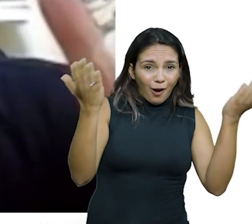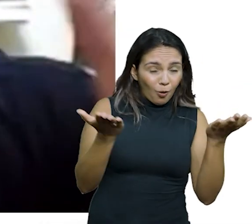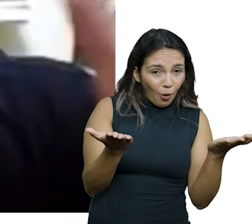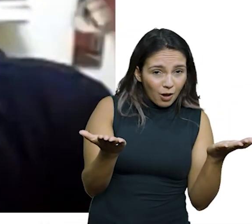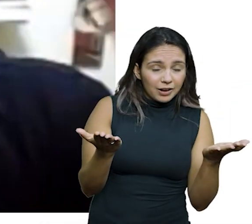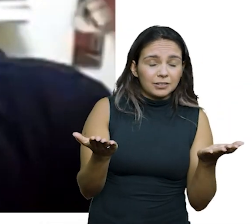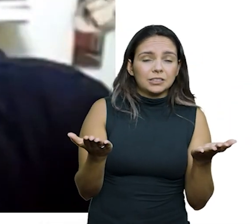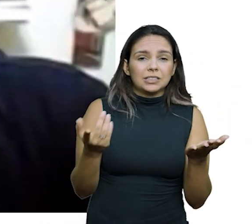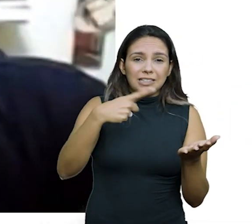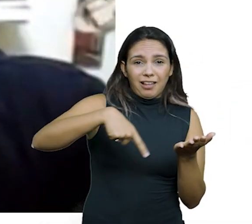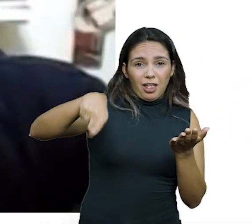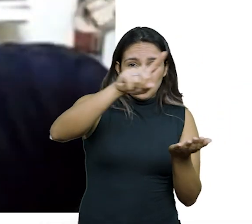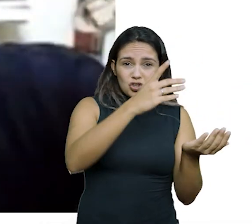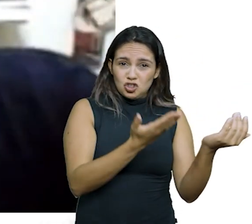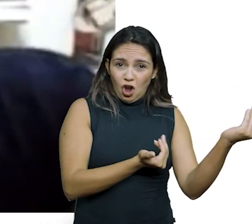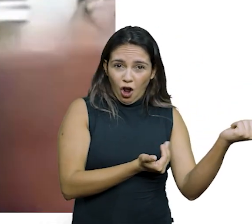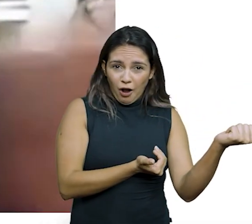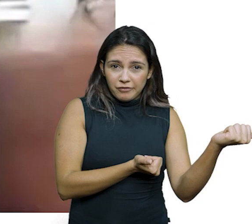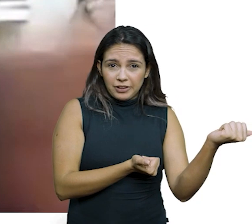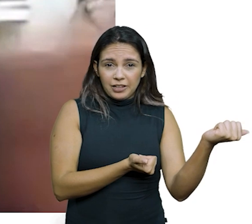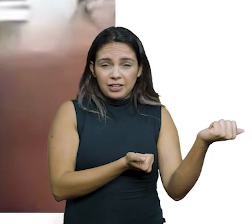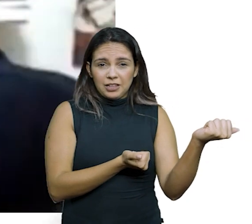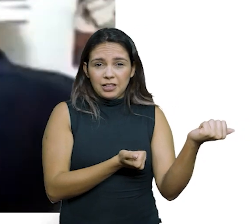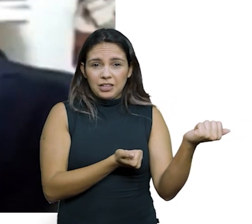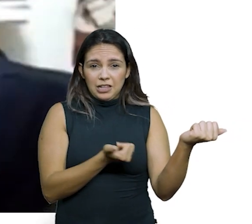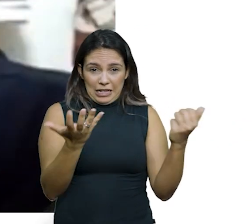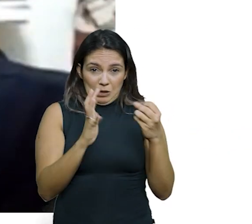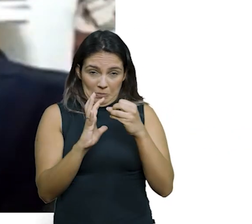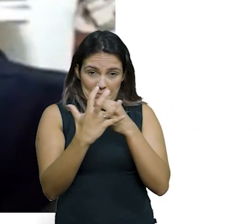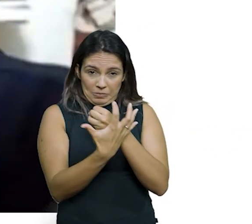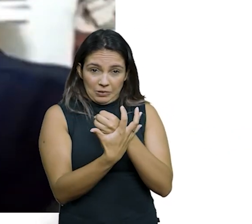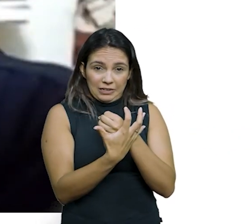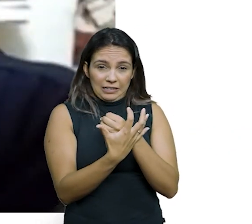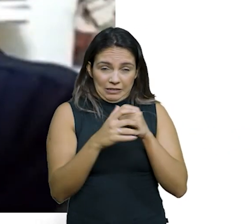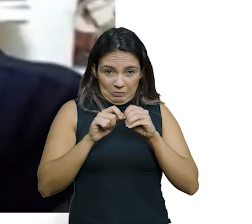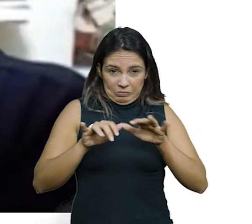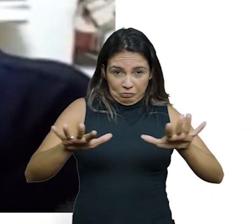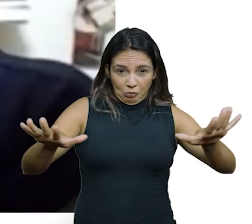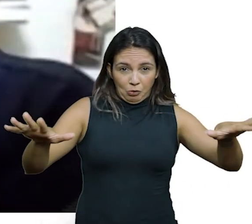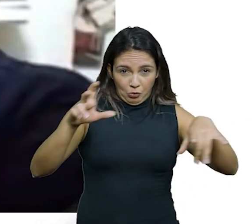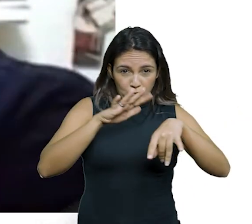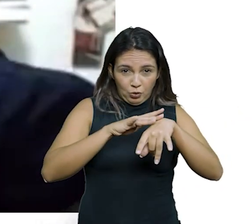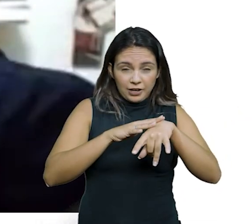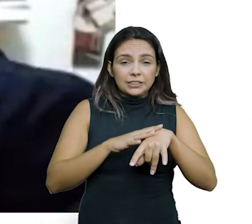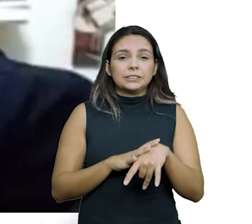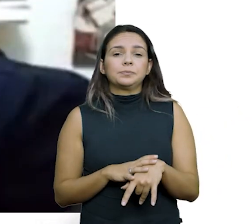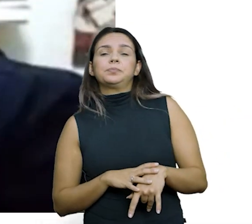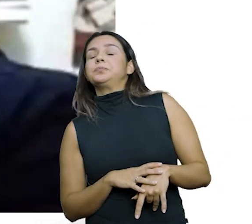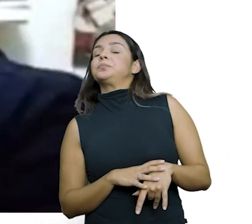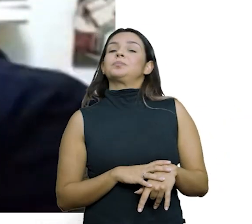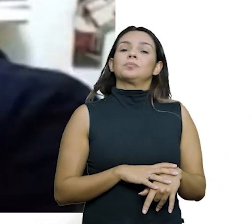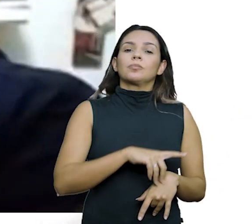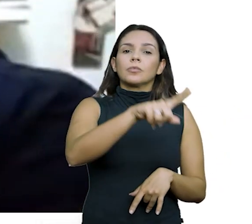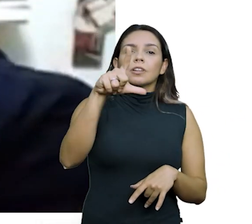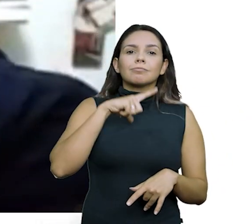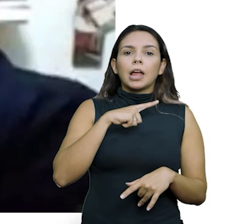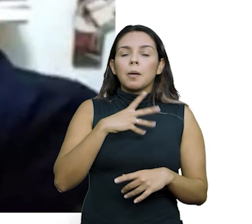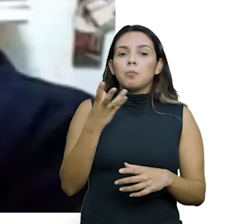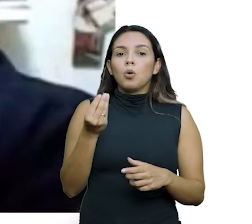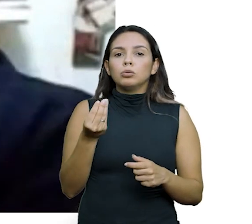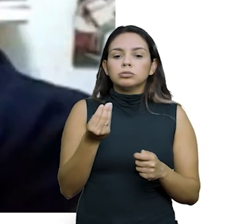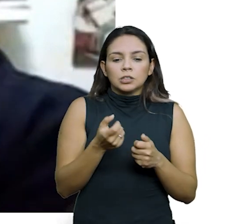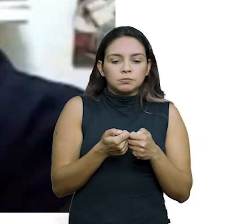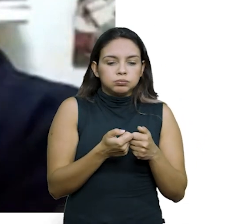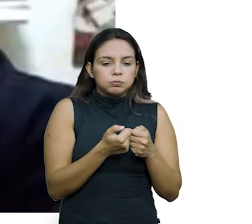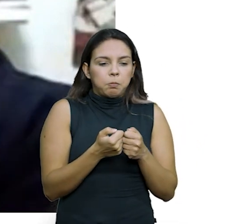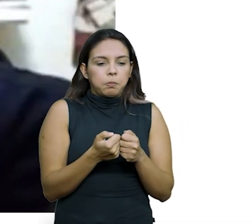nesse momento é que esses jovens que estão passando por essa pandemia agora, estão tendo aulas online ou não, eles estão